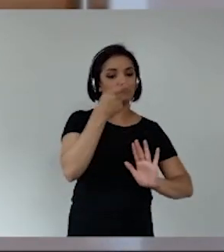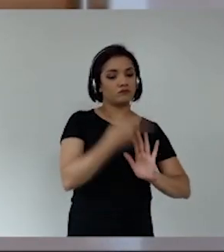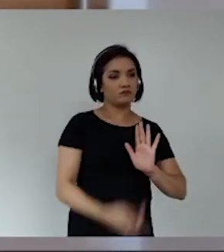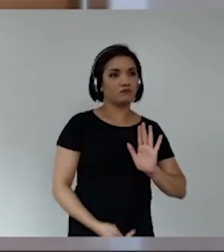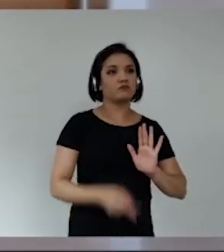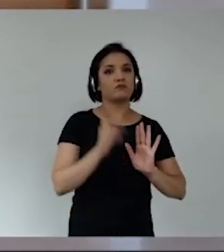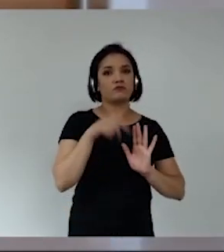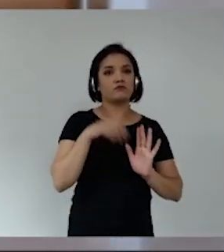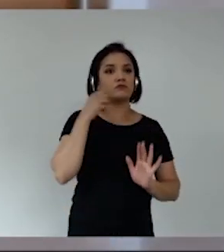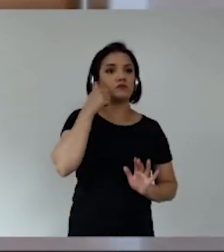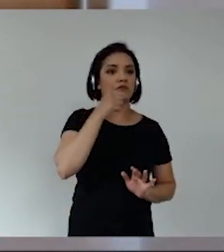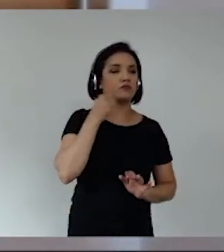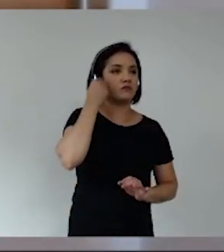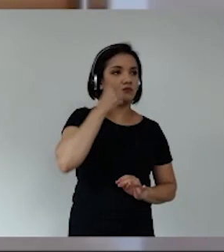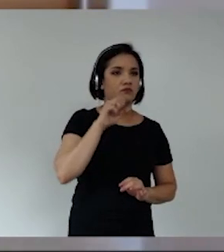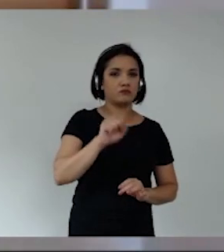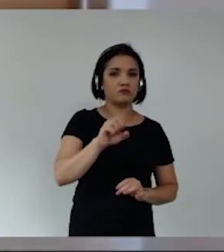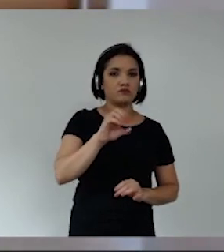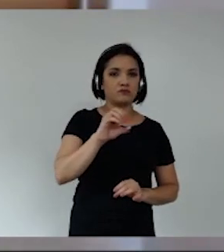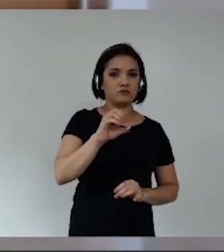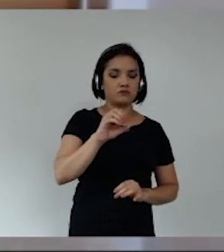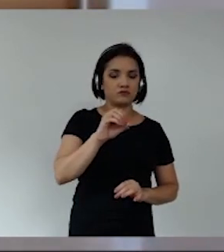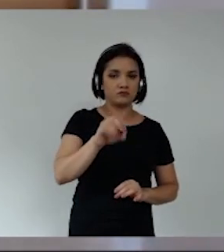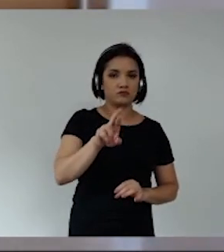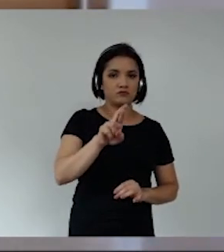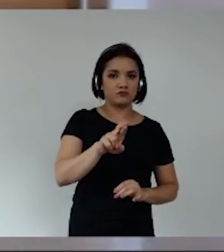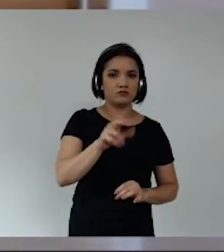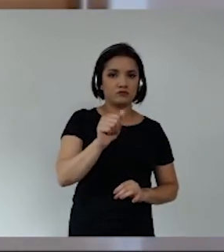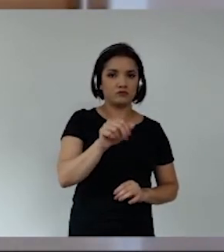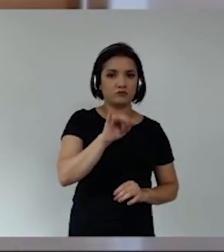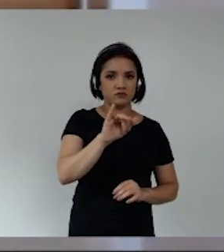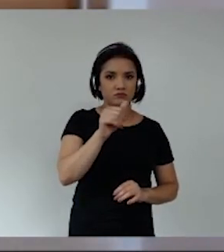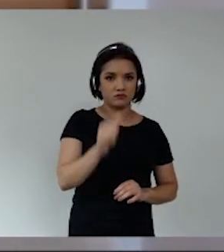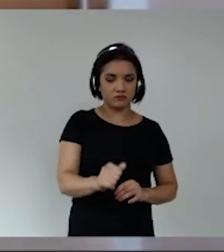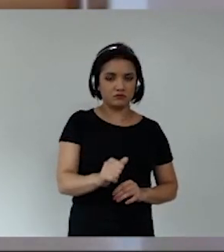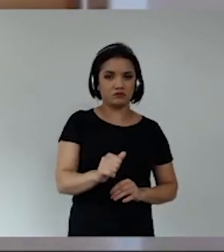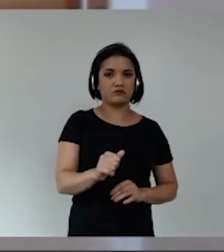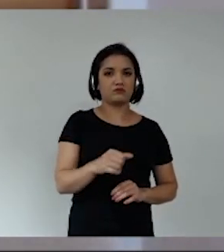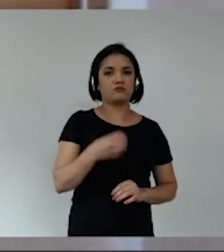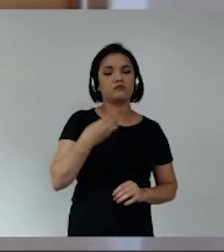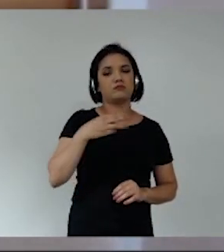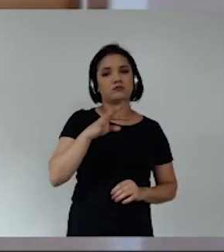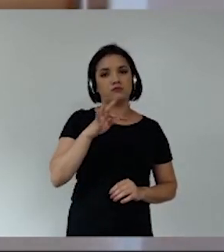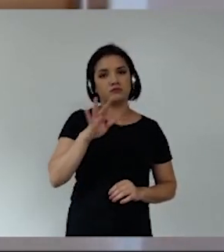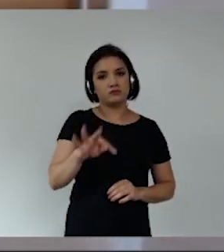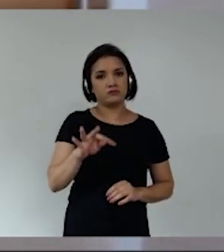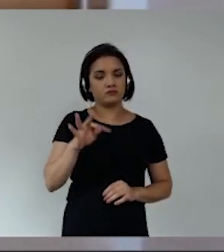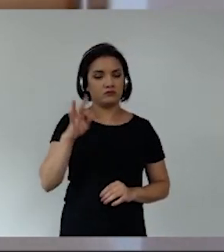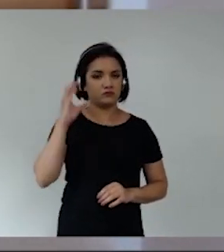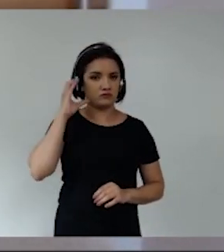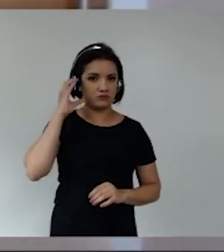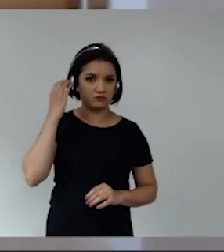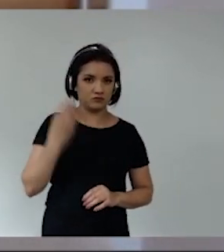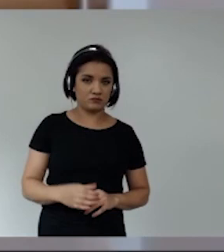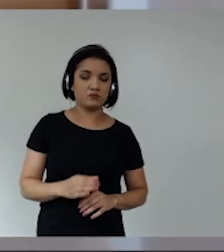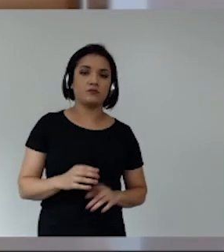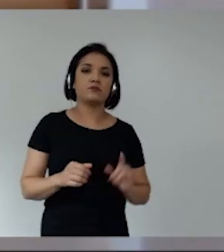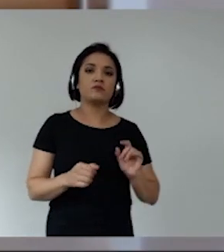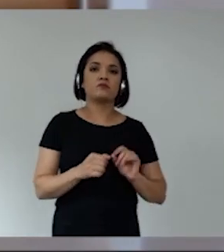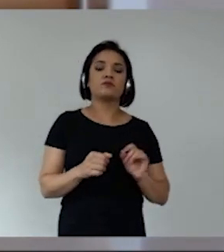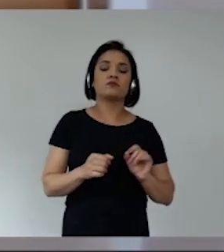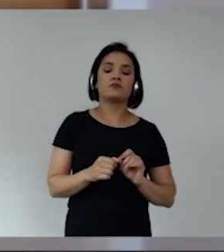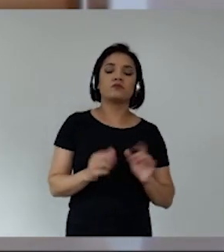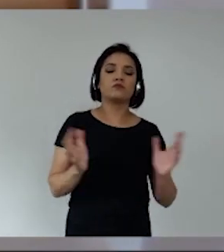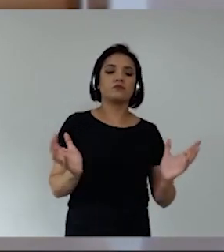projeto é da senadora Soraya Tronic, do Mato Grosso do Sul, e foi montada uma comissão especial de